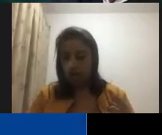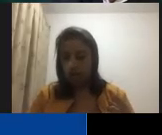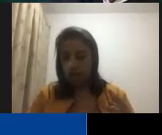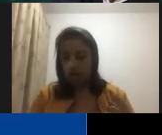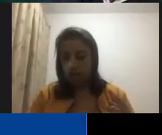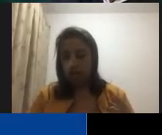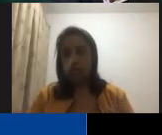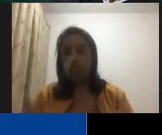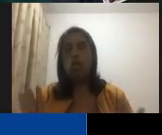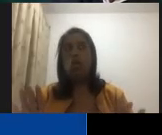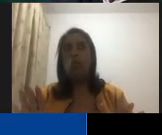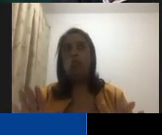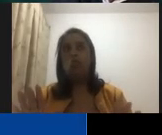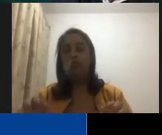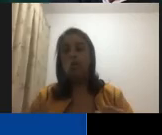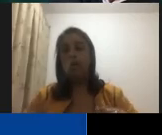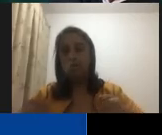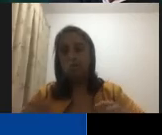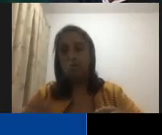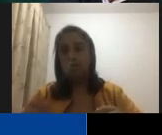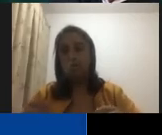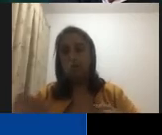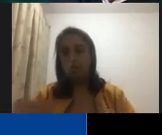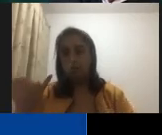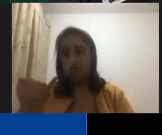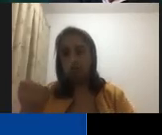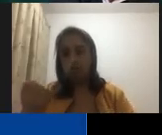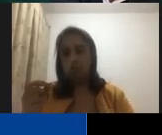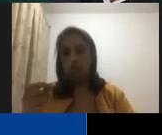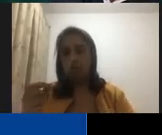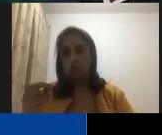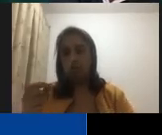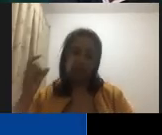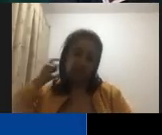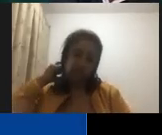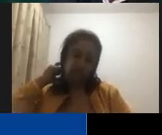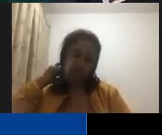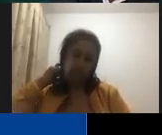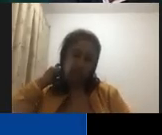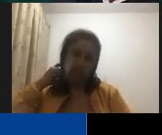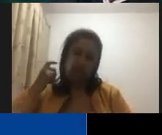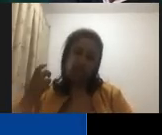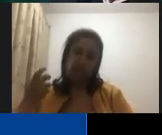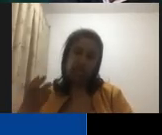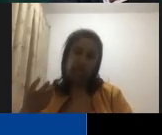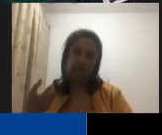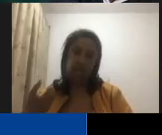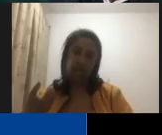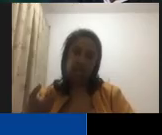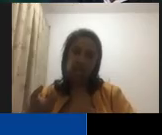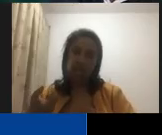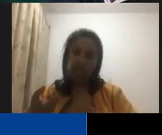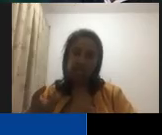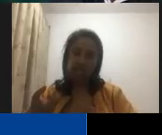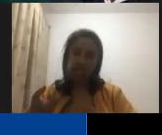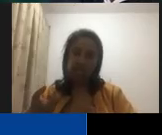aí. E, como ele insere no ligamento nucal, ele traciona o ligamento nucal e a tração do ligamento